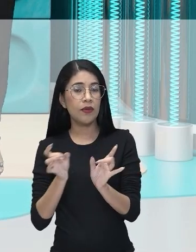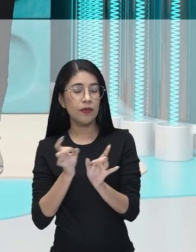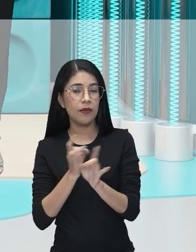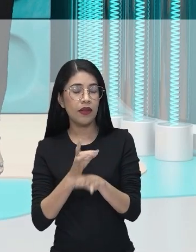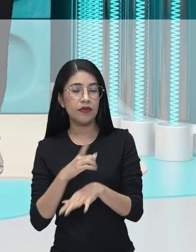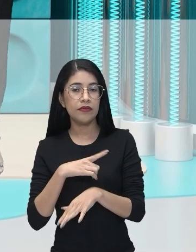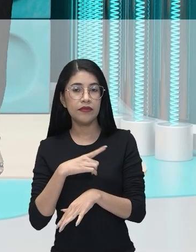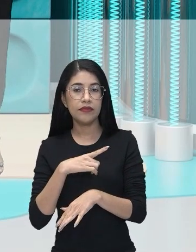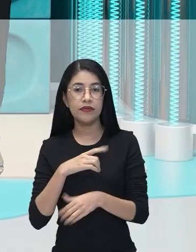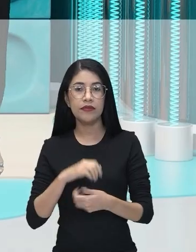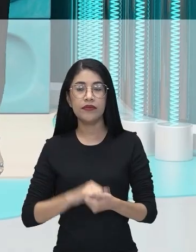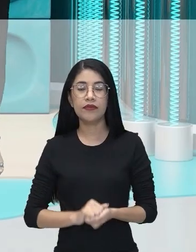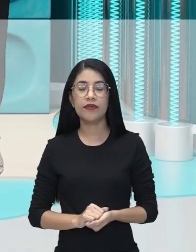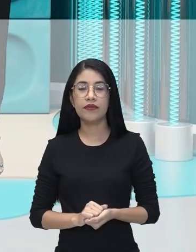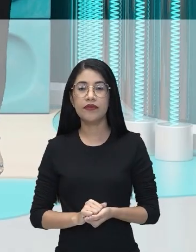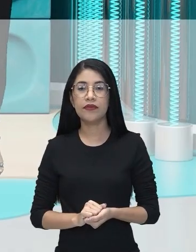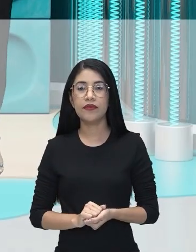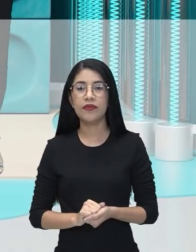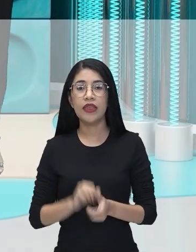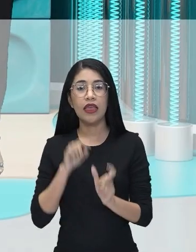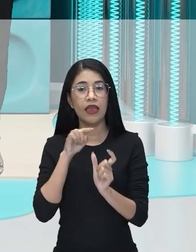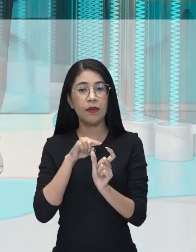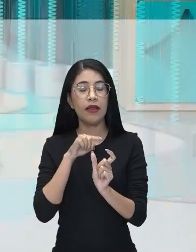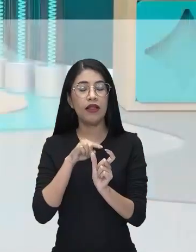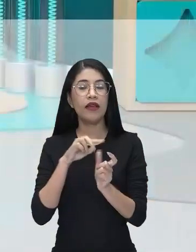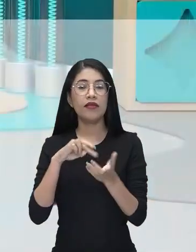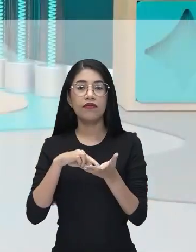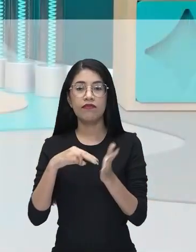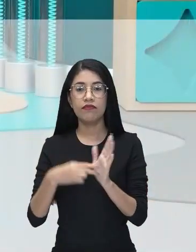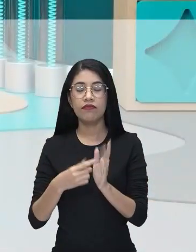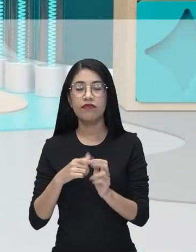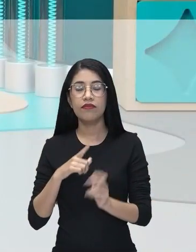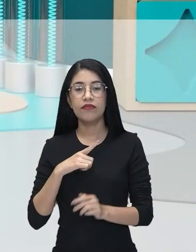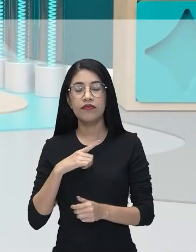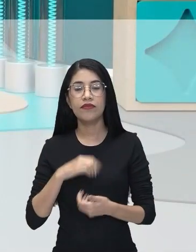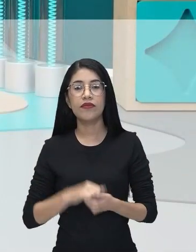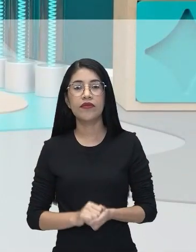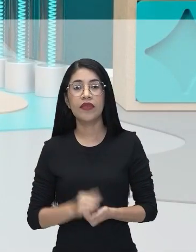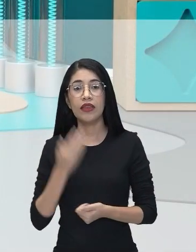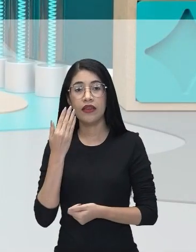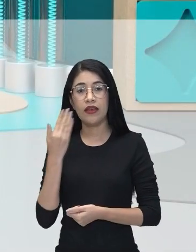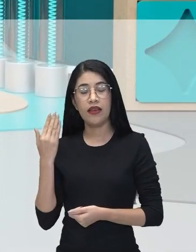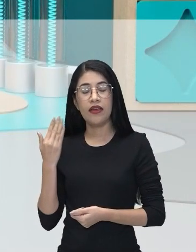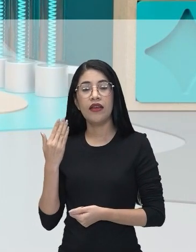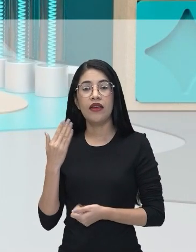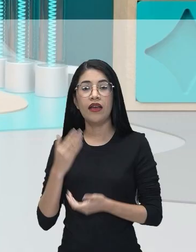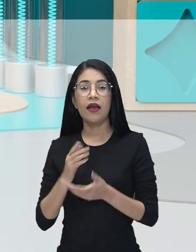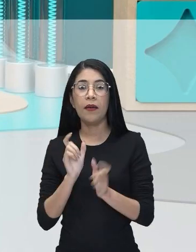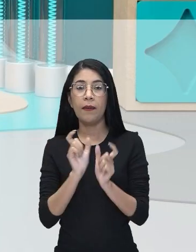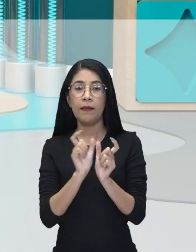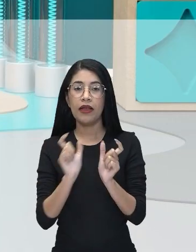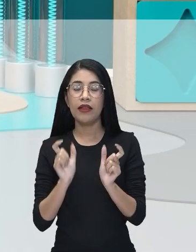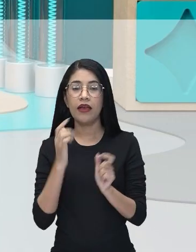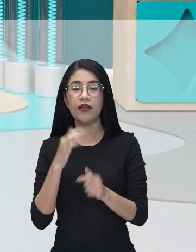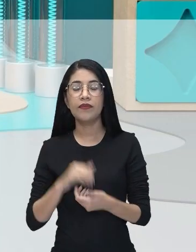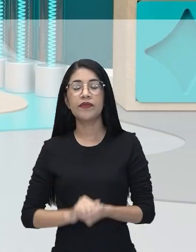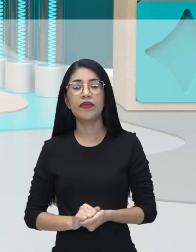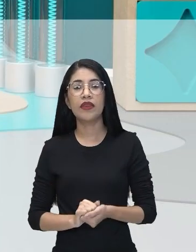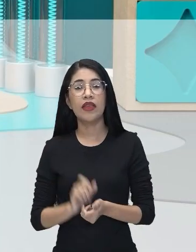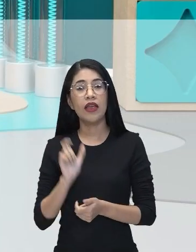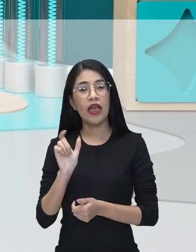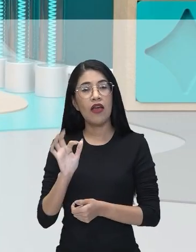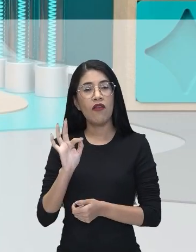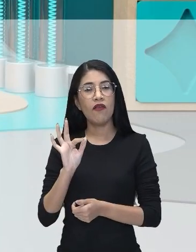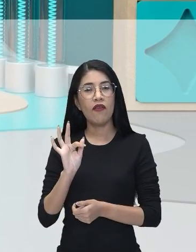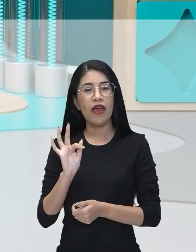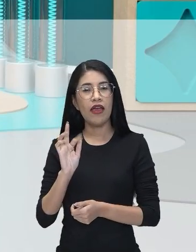total daquele vocábulo, daquela palavra, né? E aqui nós temos aqui happy, feliz, que vocês com certeza